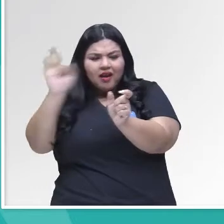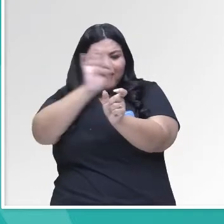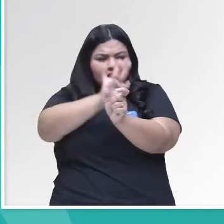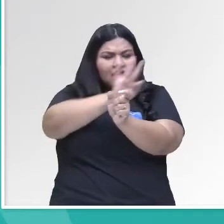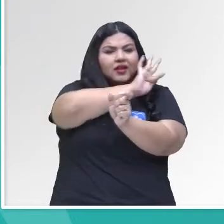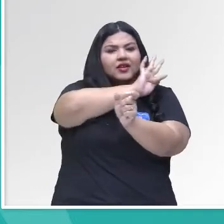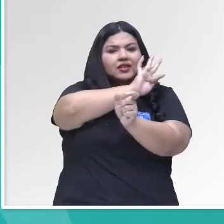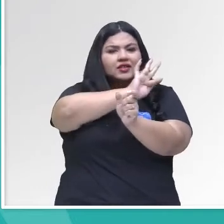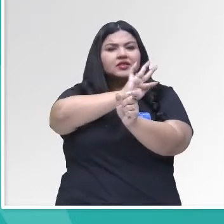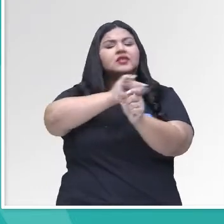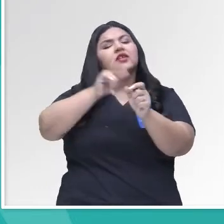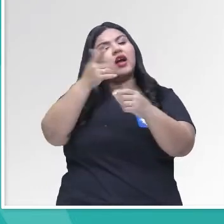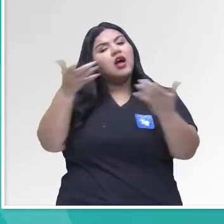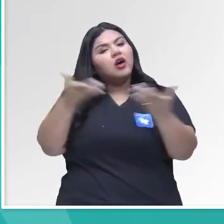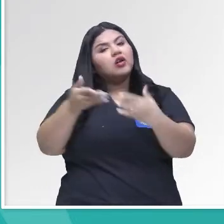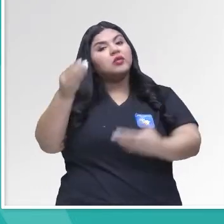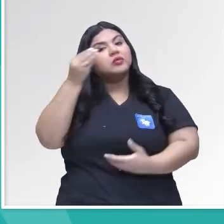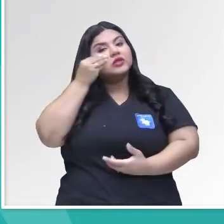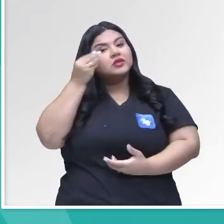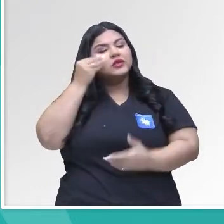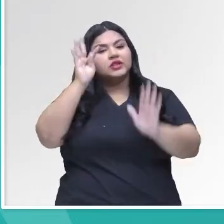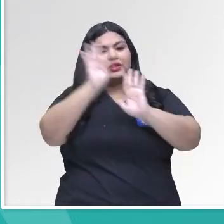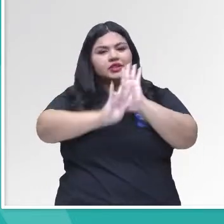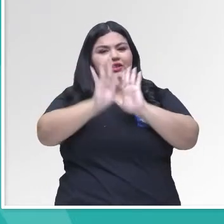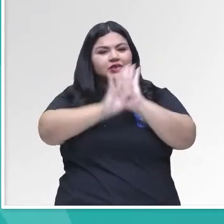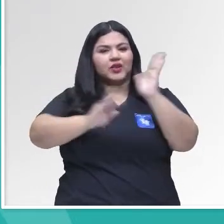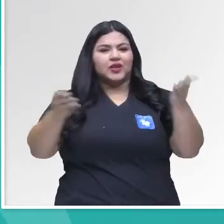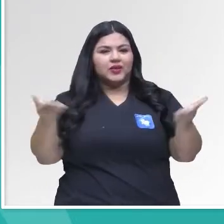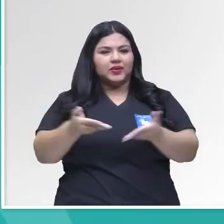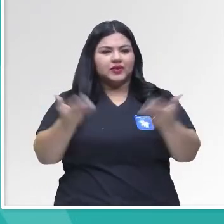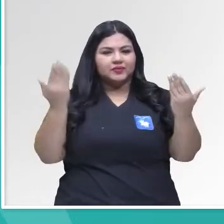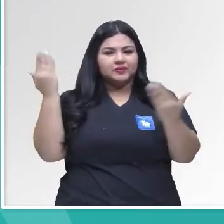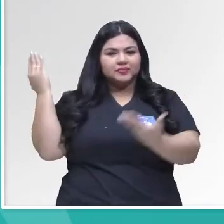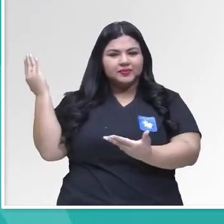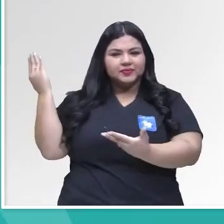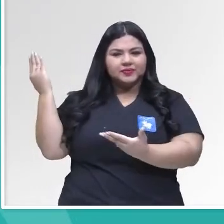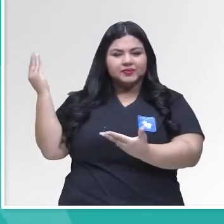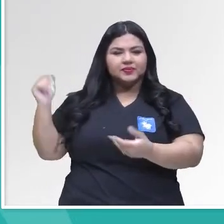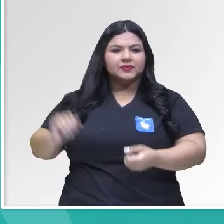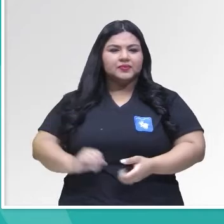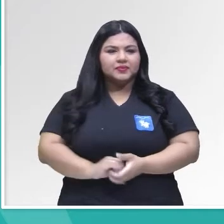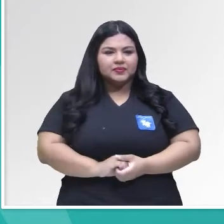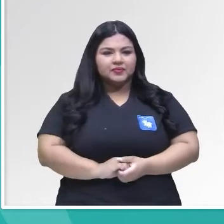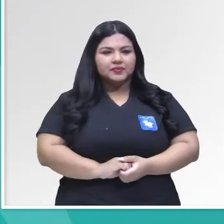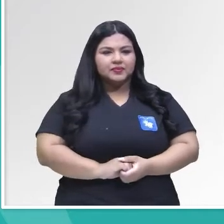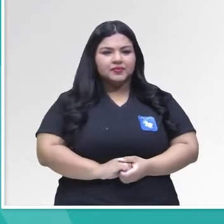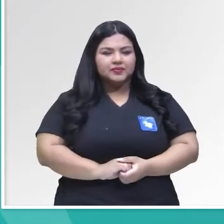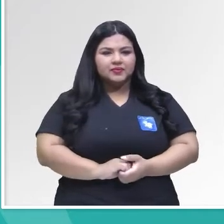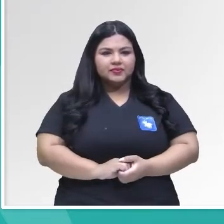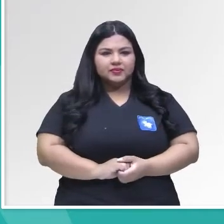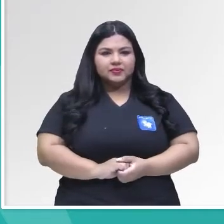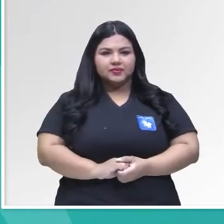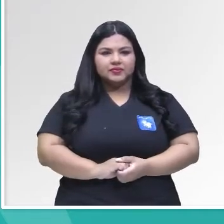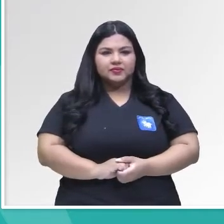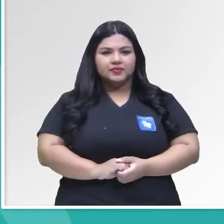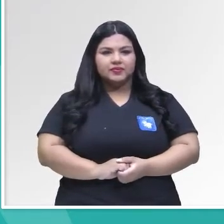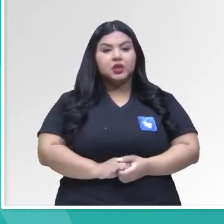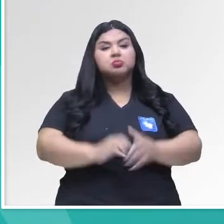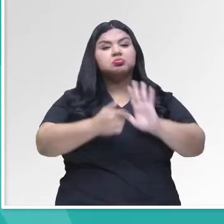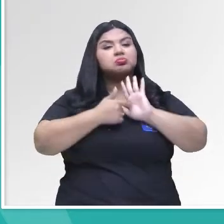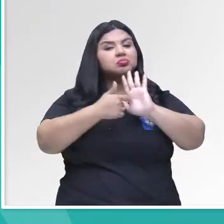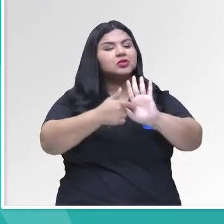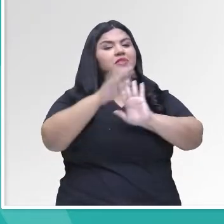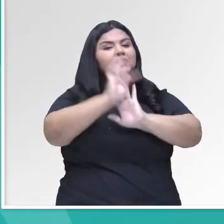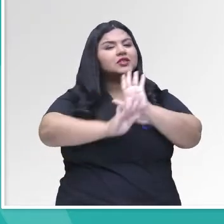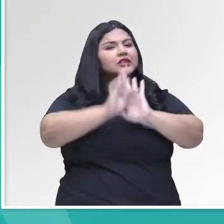orações. E é isso que você vai observar no nosso texto agora. Olha aí. Olha o texto apresentado. Olha o texto apresentado.